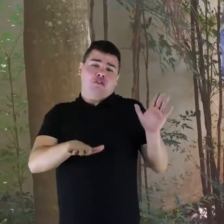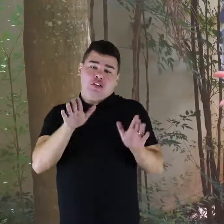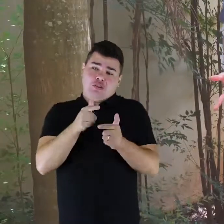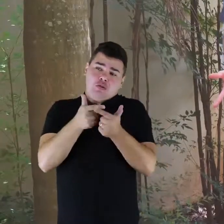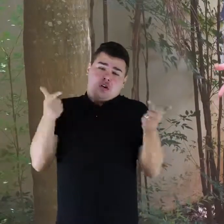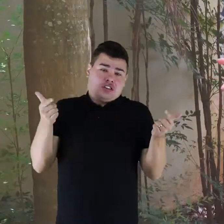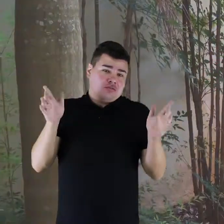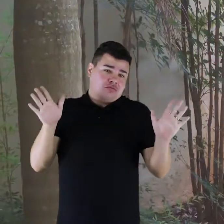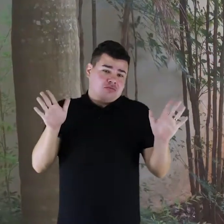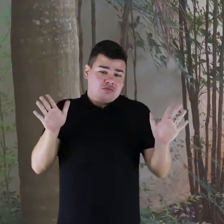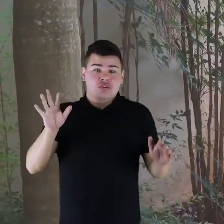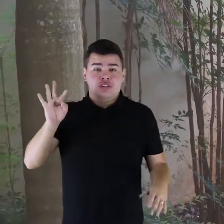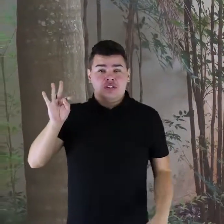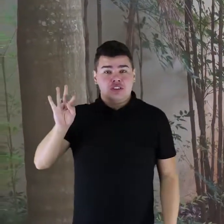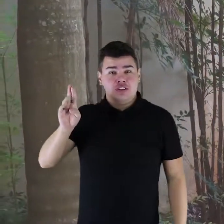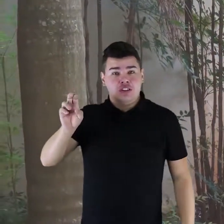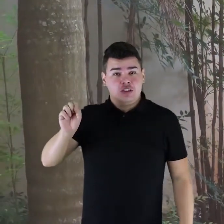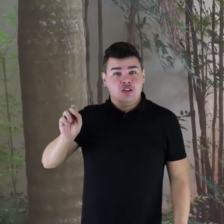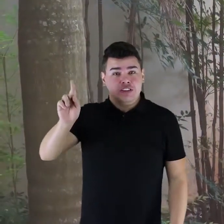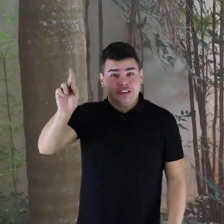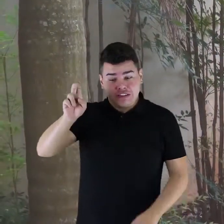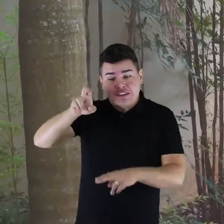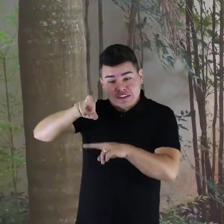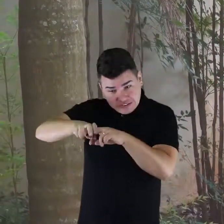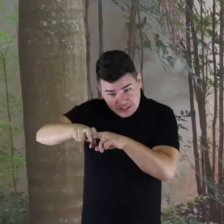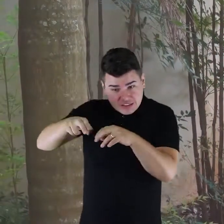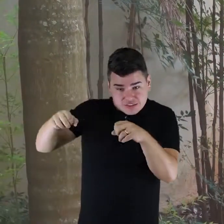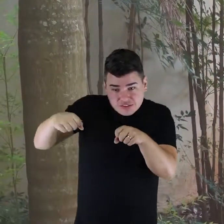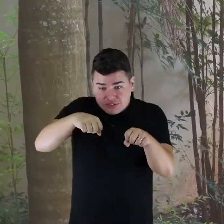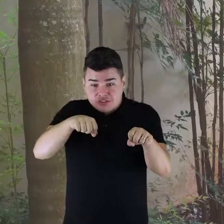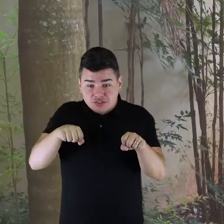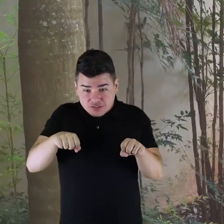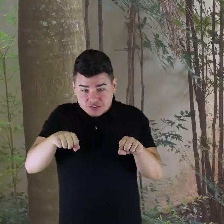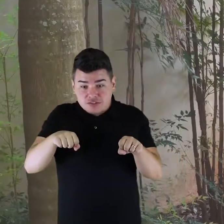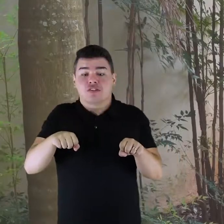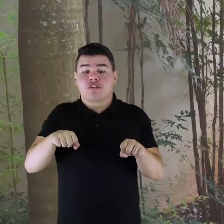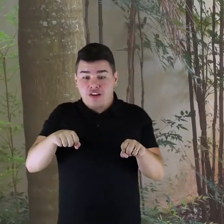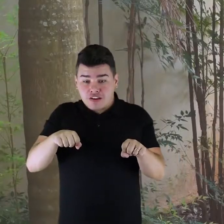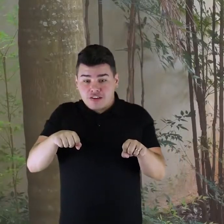pode ter sido sorte. Vamos lá. Tusk, senta. Tusk senta.